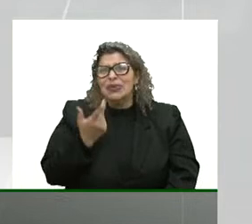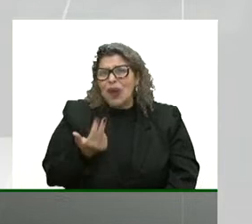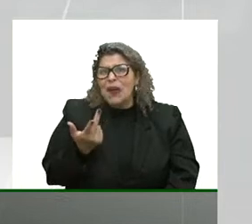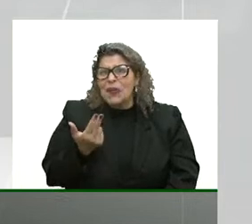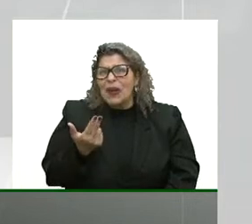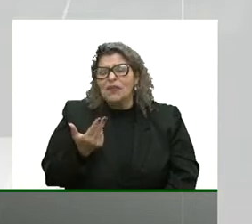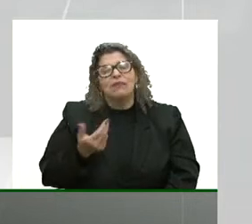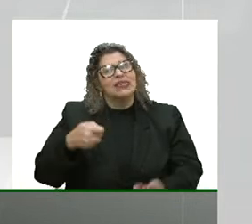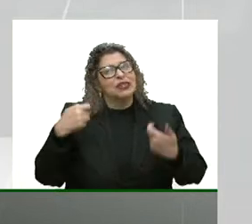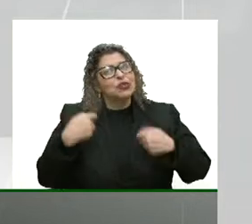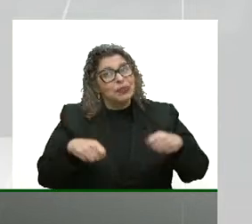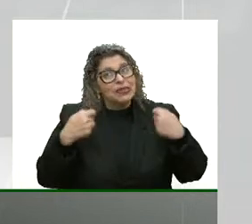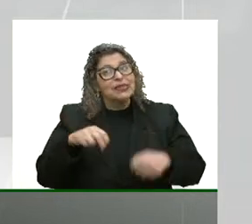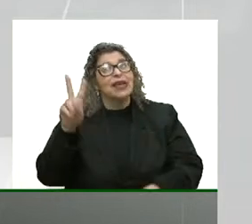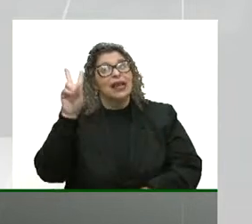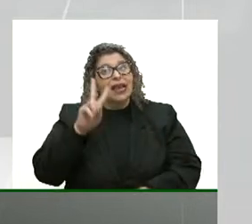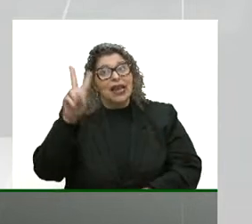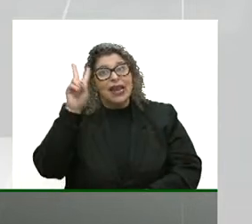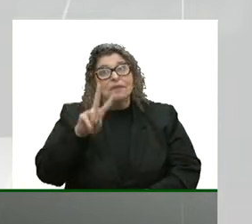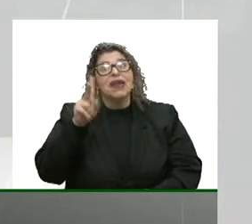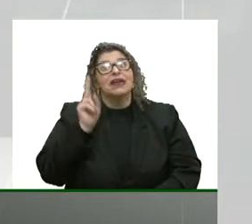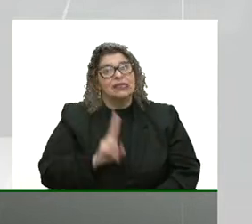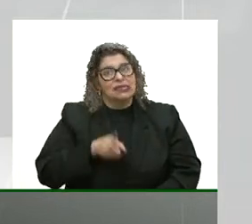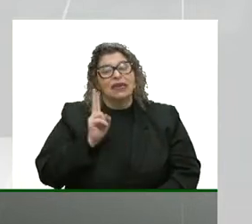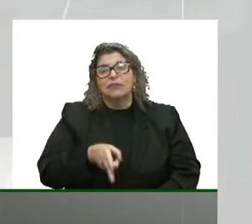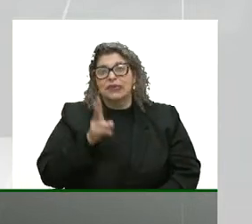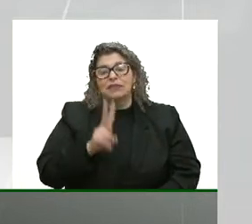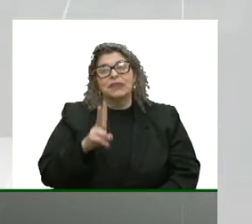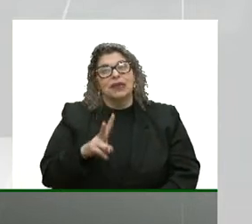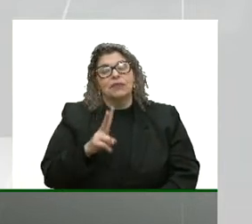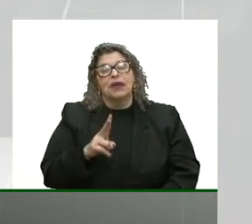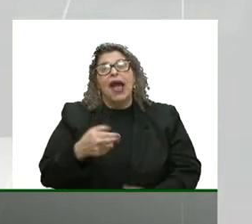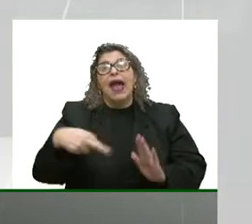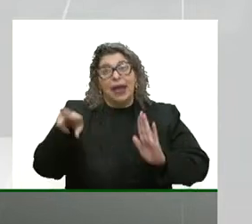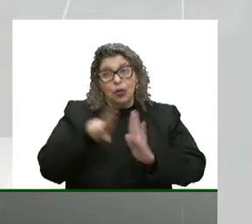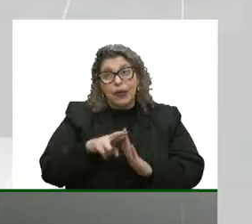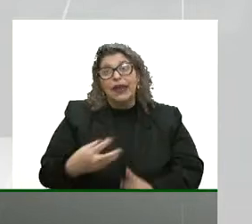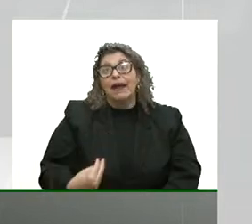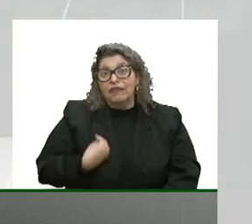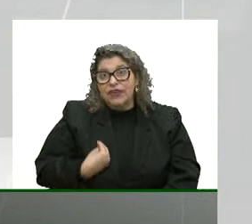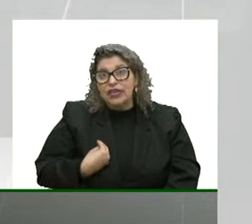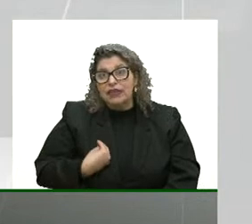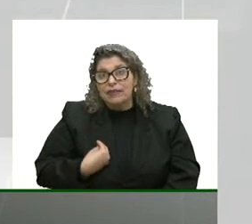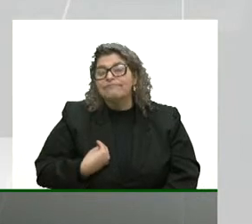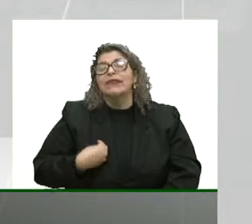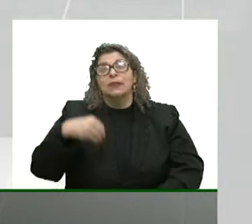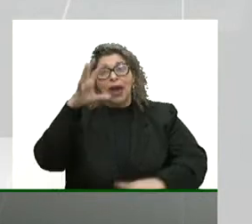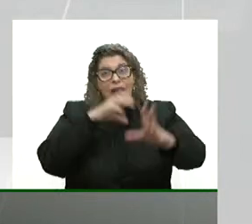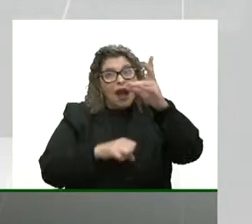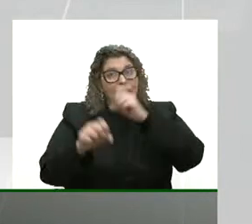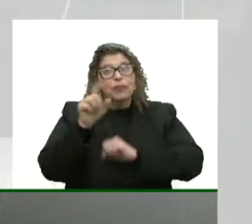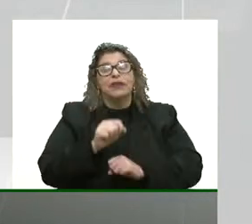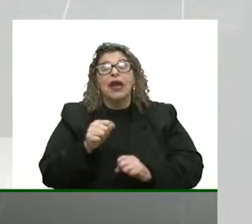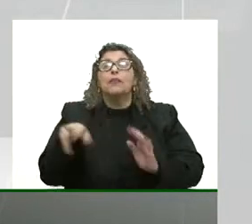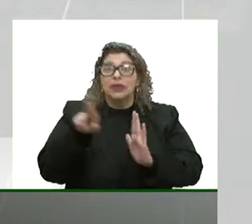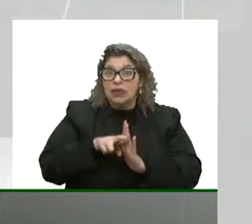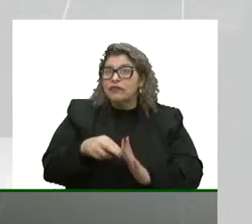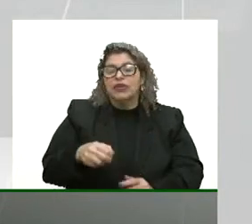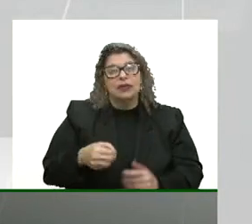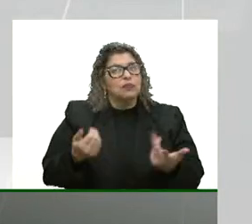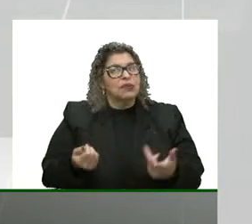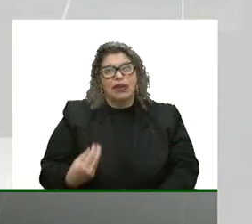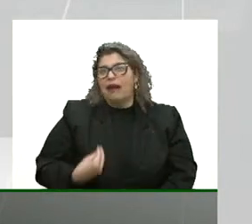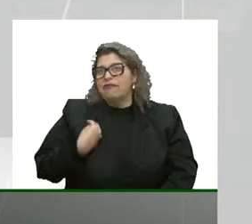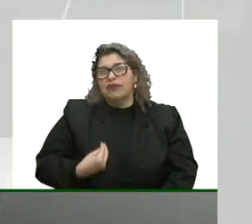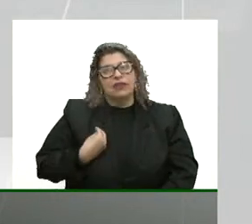muito importante, nós precisamos continuar trabalhando com ela. Vamos recuperar a aprendizagem, sim, que a gente não recupera as